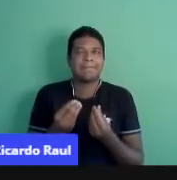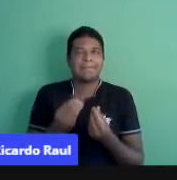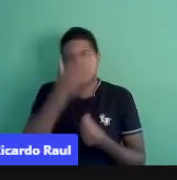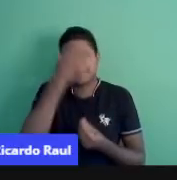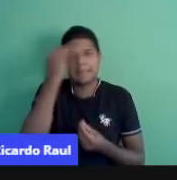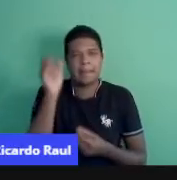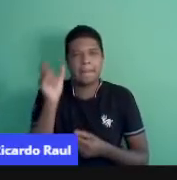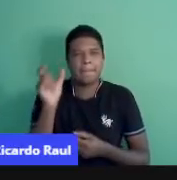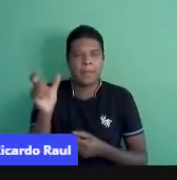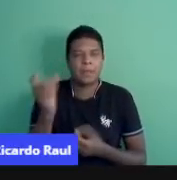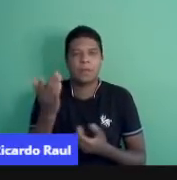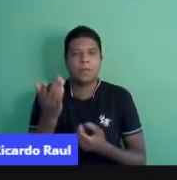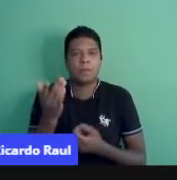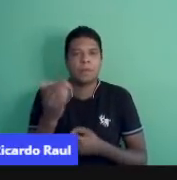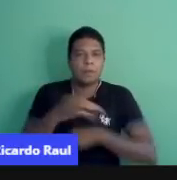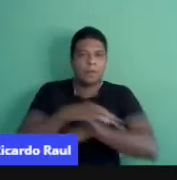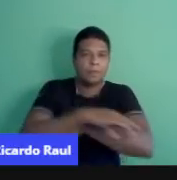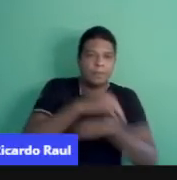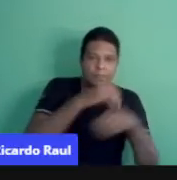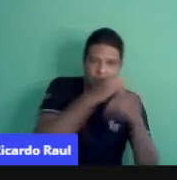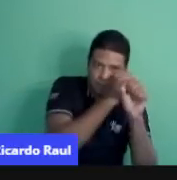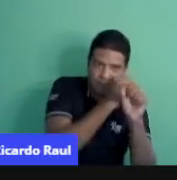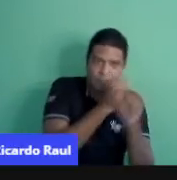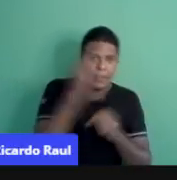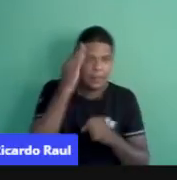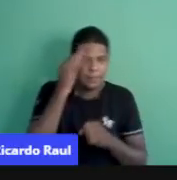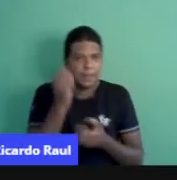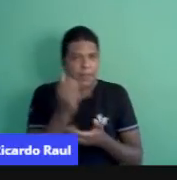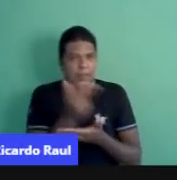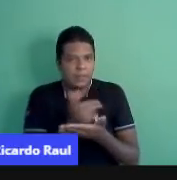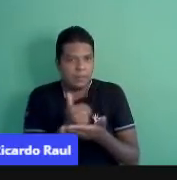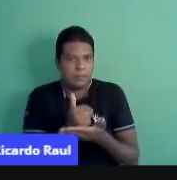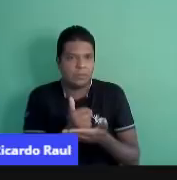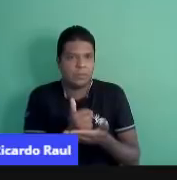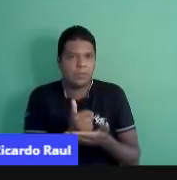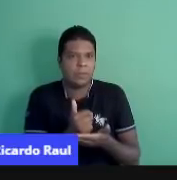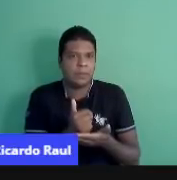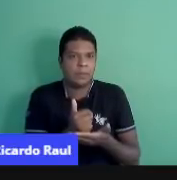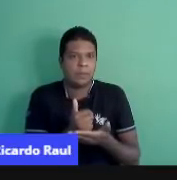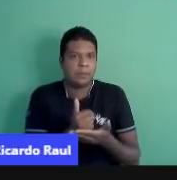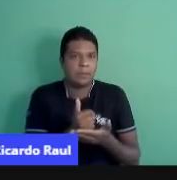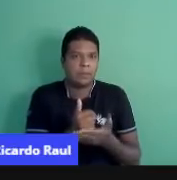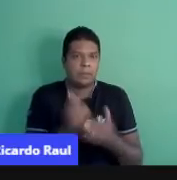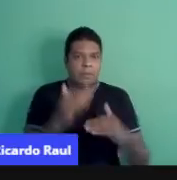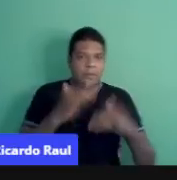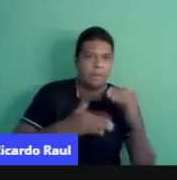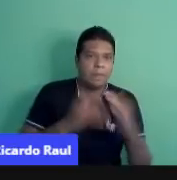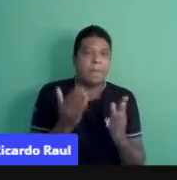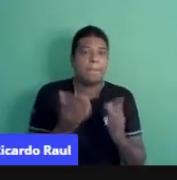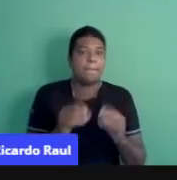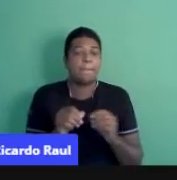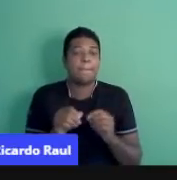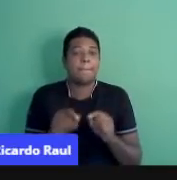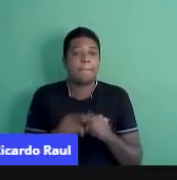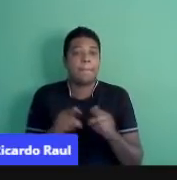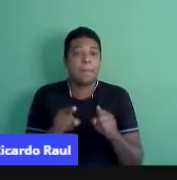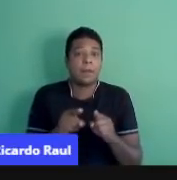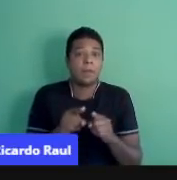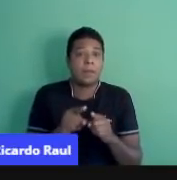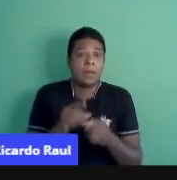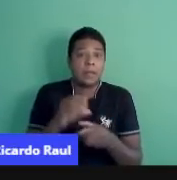um arquiteto, um engenheiro, ele precisava saber desenhar, não por saber desenhar, mas para colocar a arte